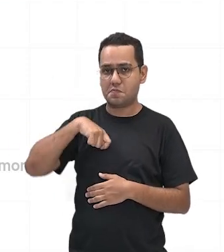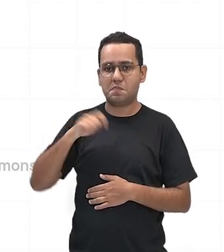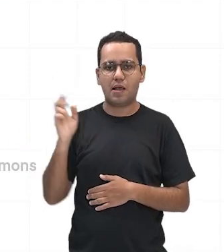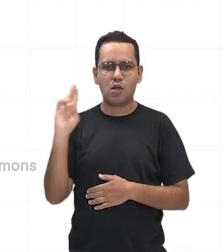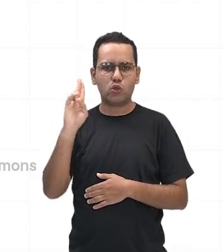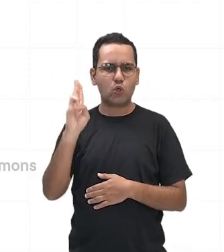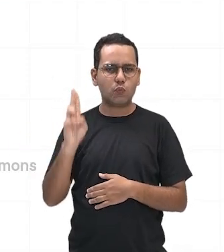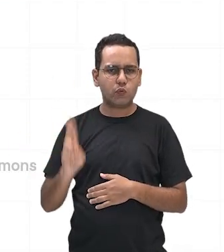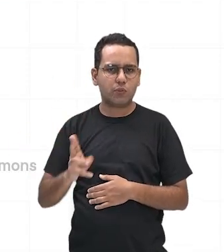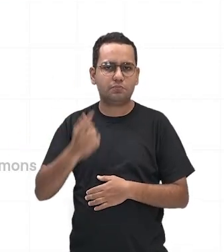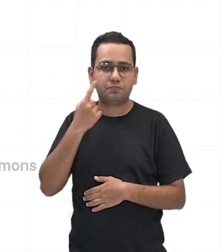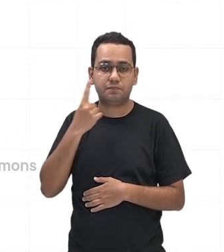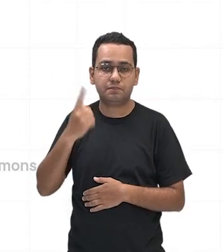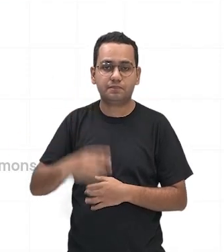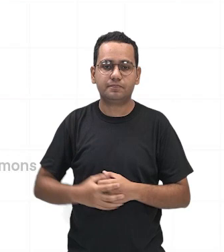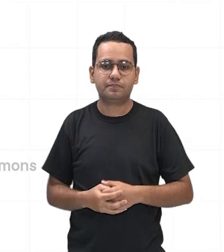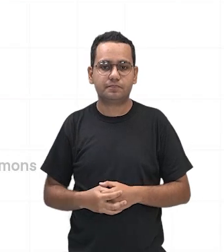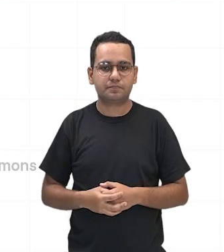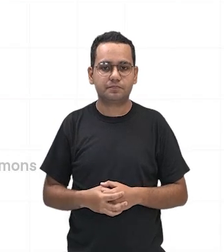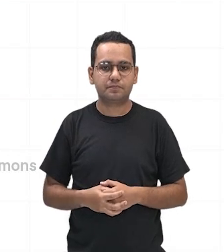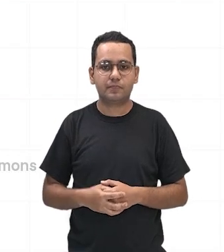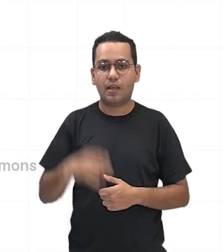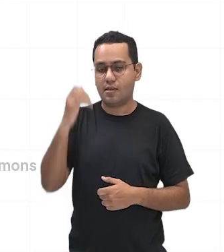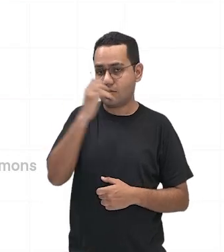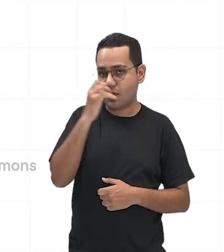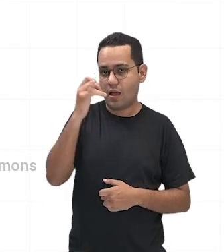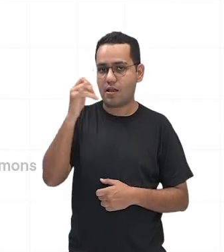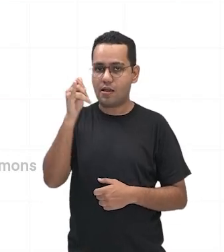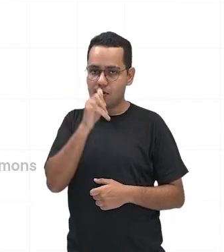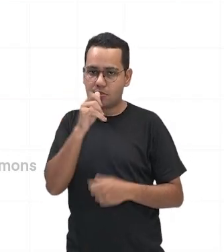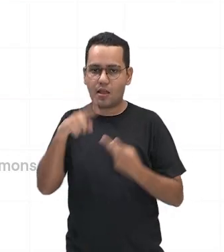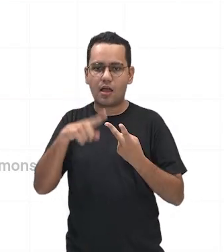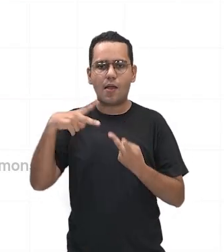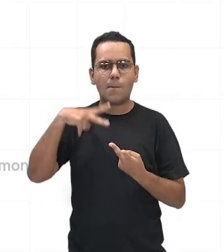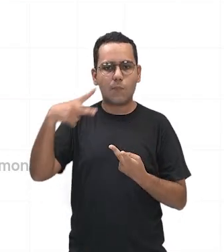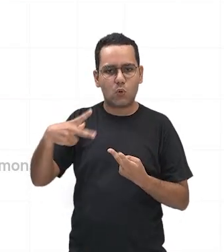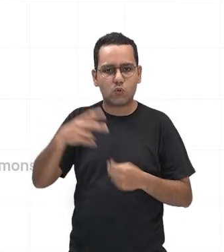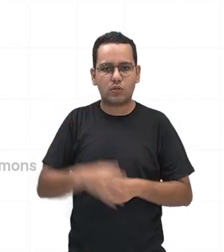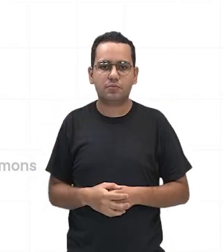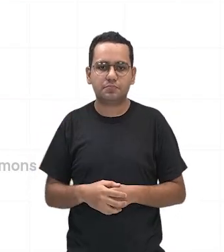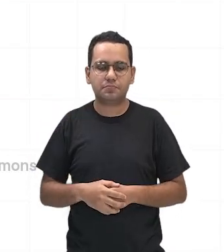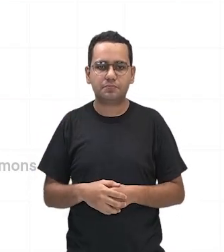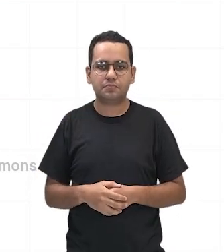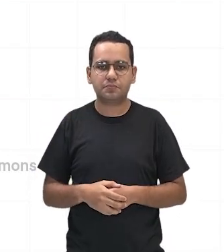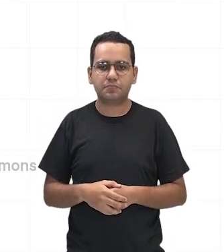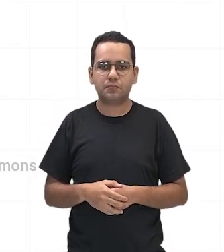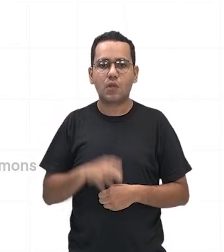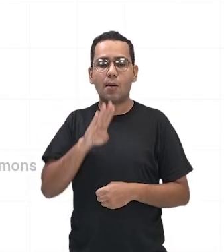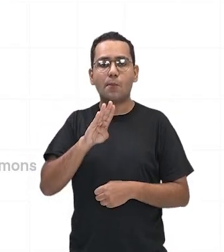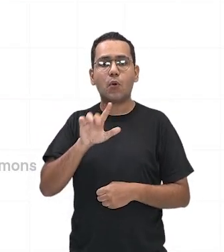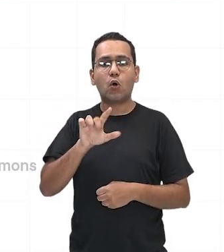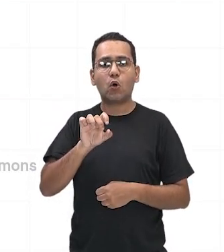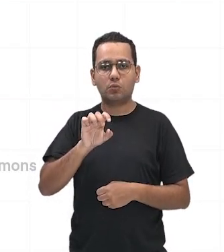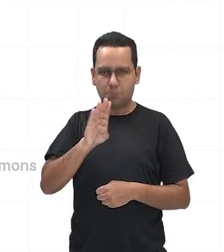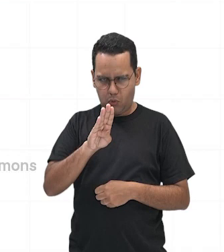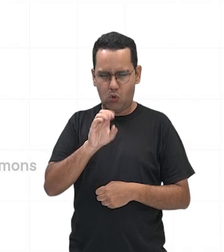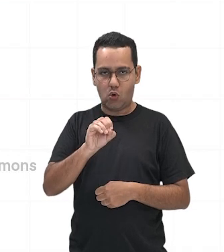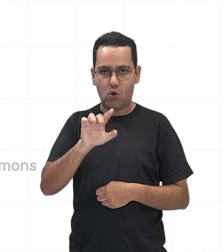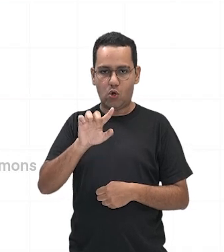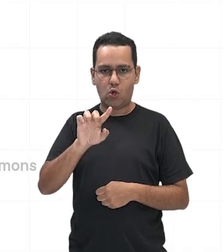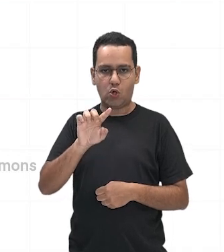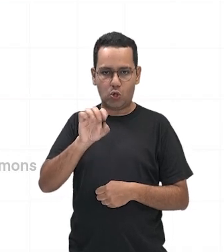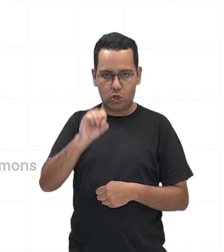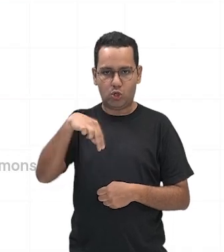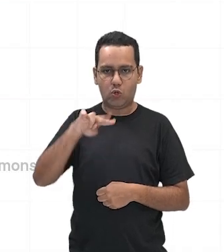Nápoles, Roma, Coimbra, Bolonha. Tornaram-se aí, né, universidades, centro, então,